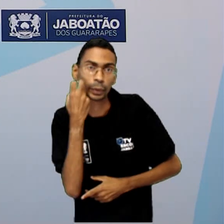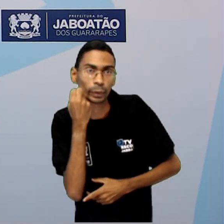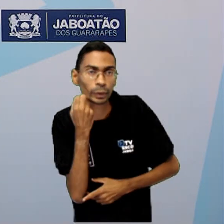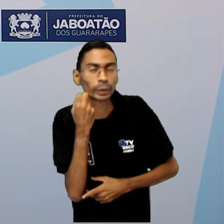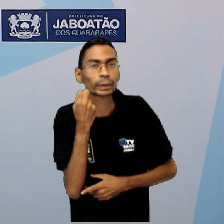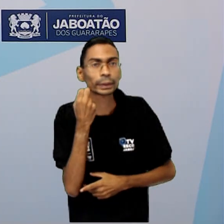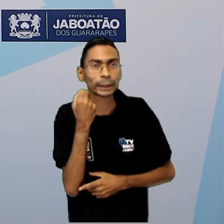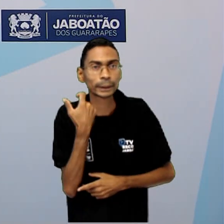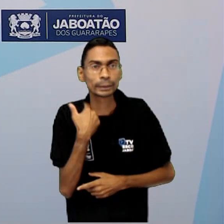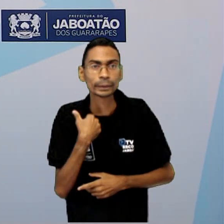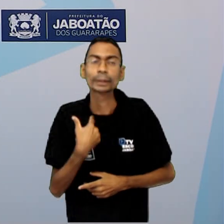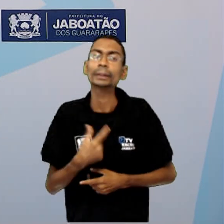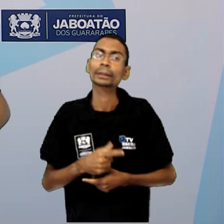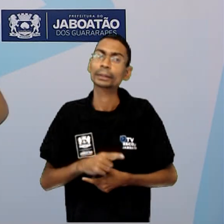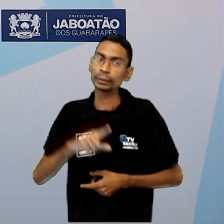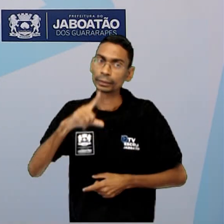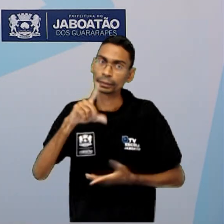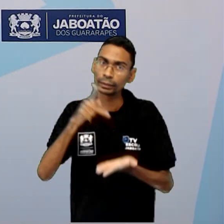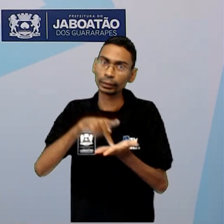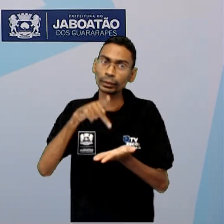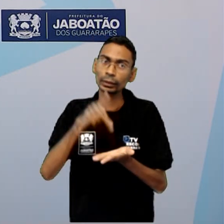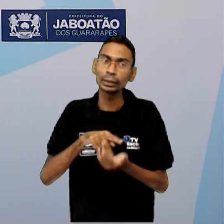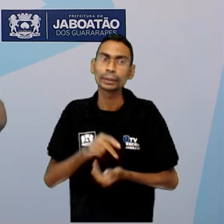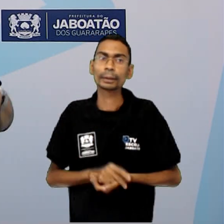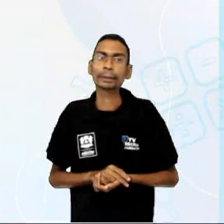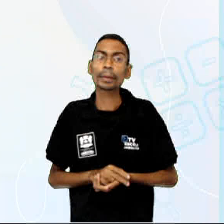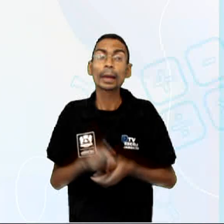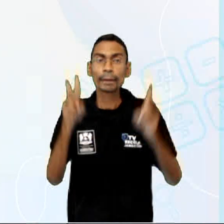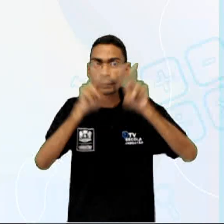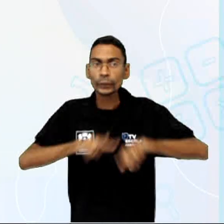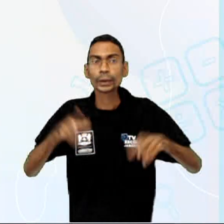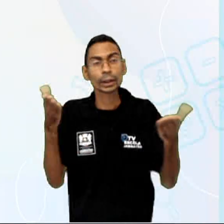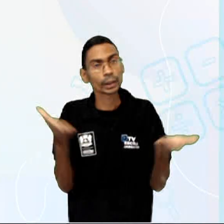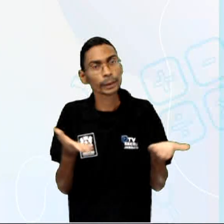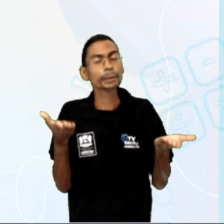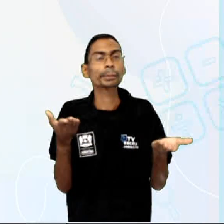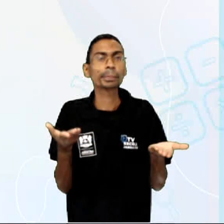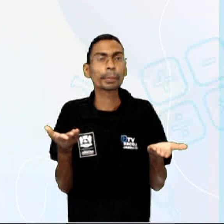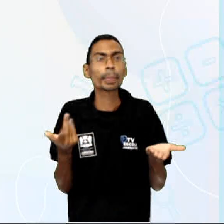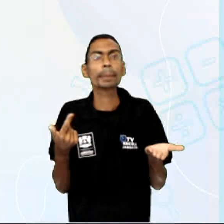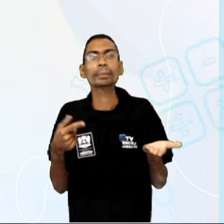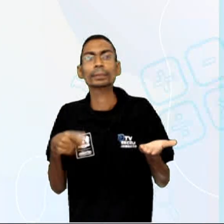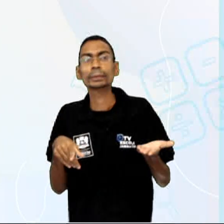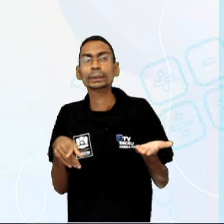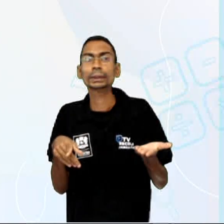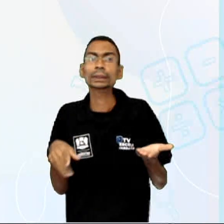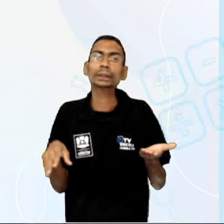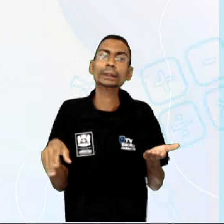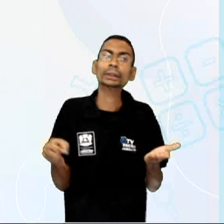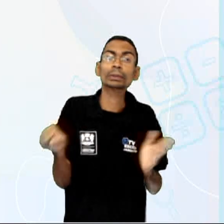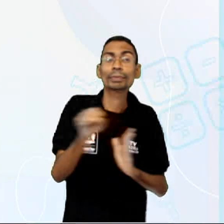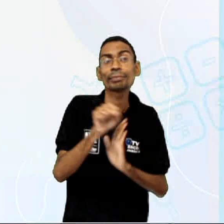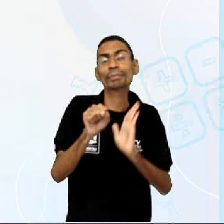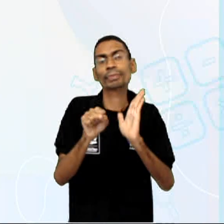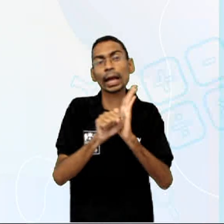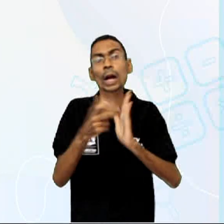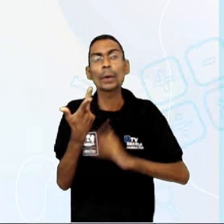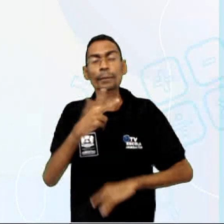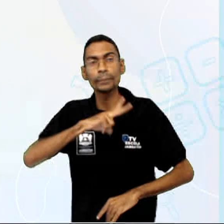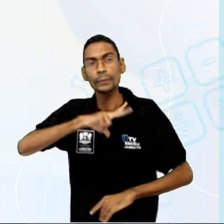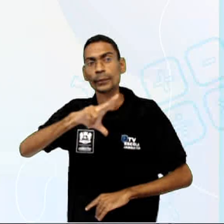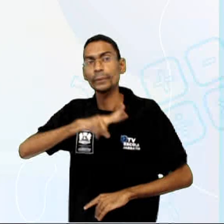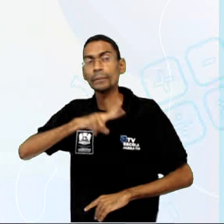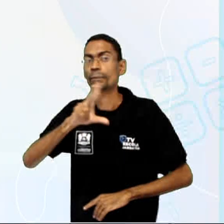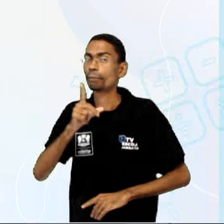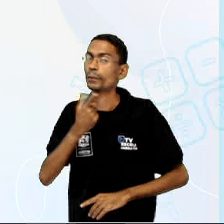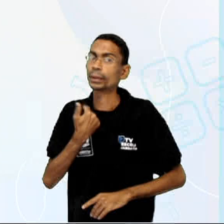com isso, não é? Então, veja, após mais de uma década desse sistema, os portugueses identificaram que